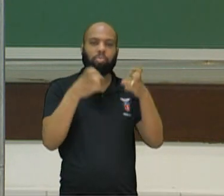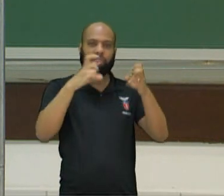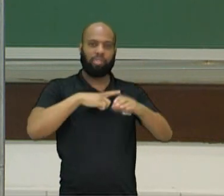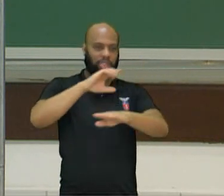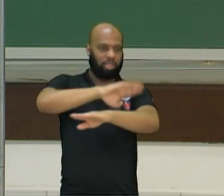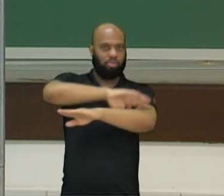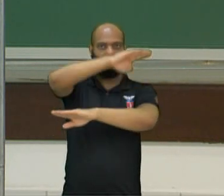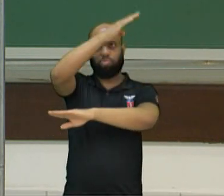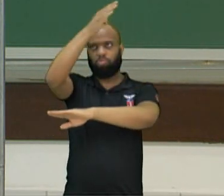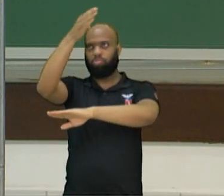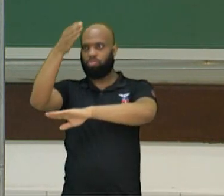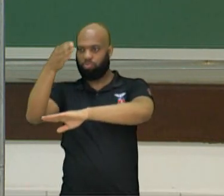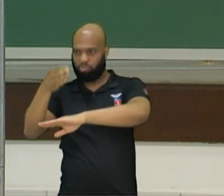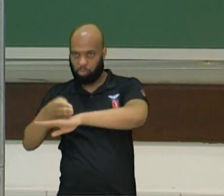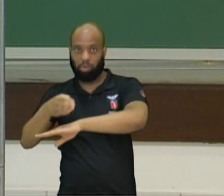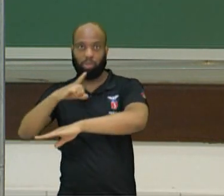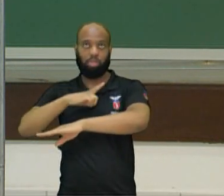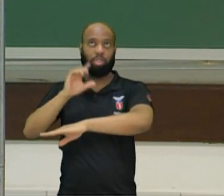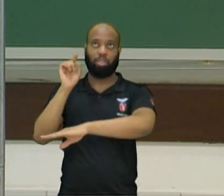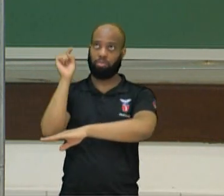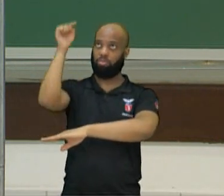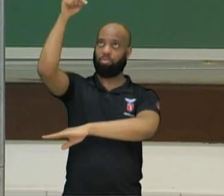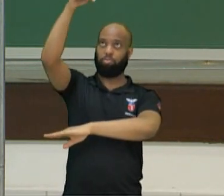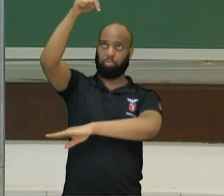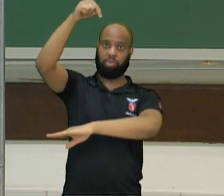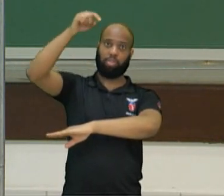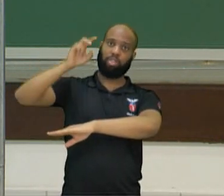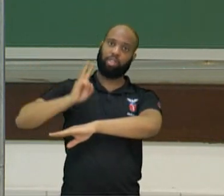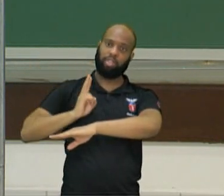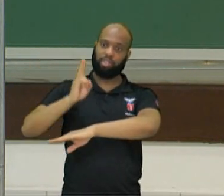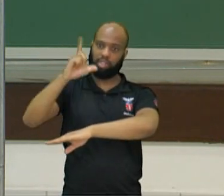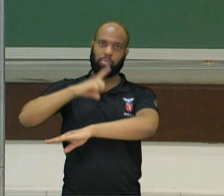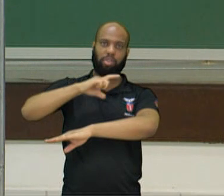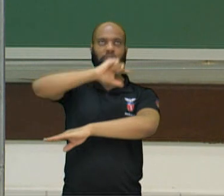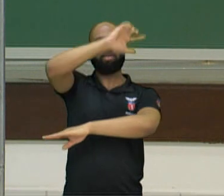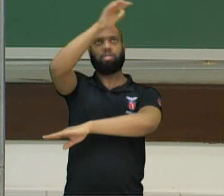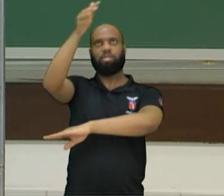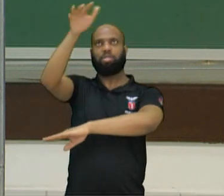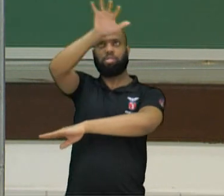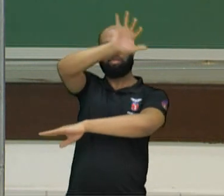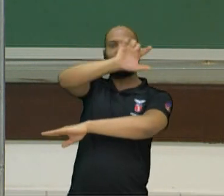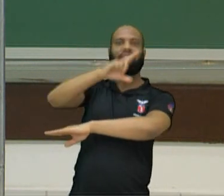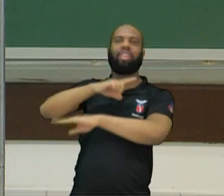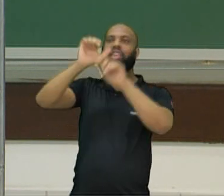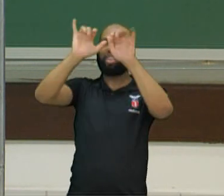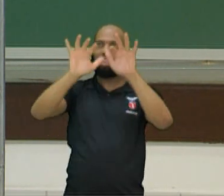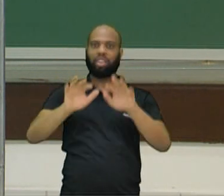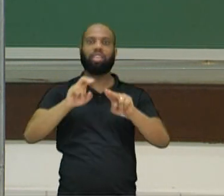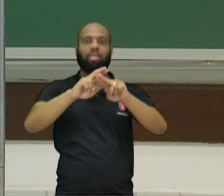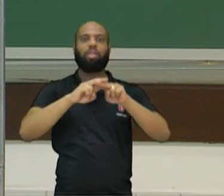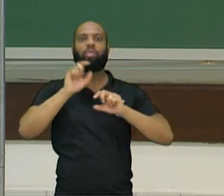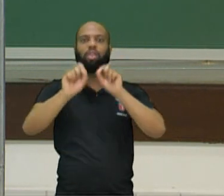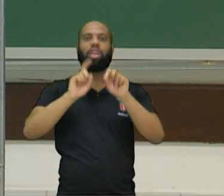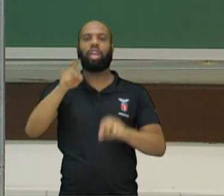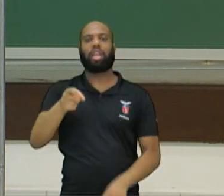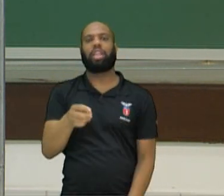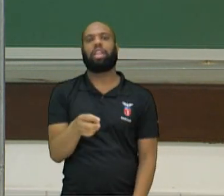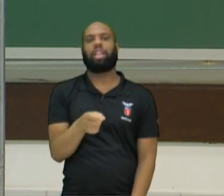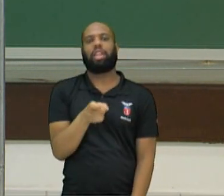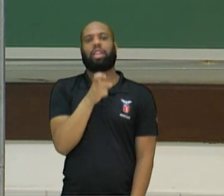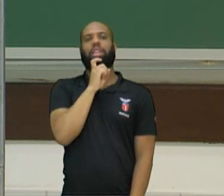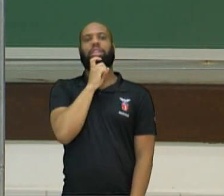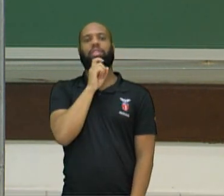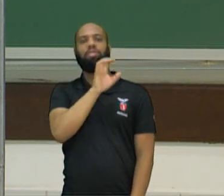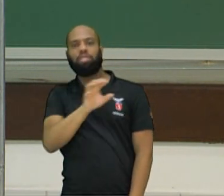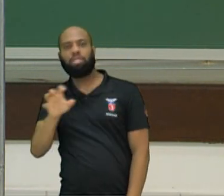Everest, você vai perceber que no topo do Monte Everest sempre nós temos ele coberto de neve, em função das baixas temperaturas da região